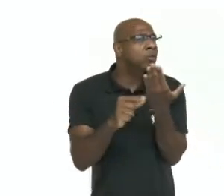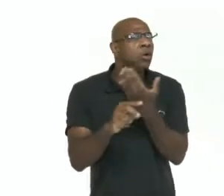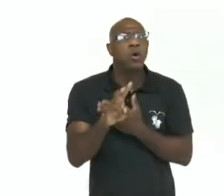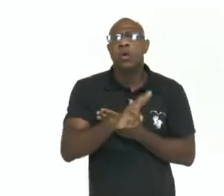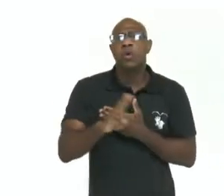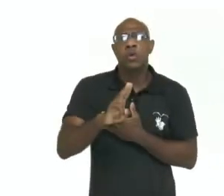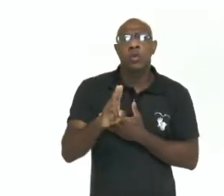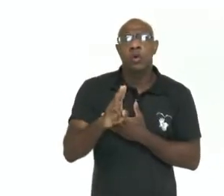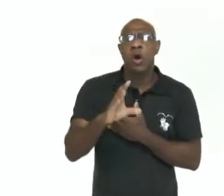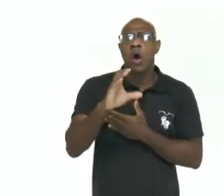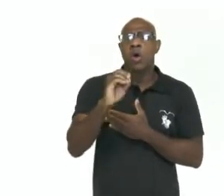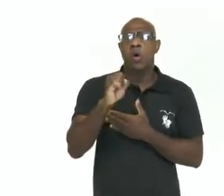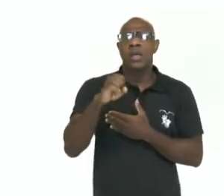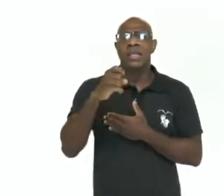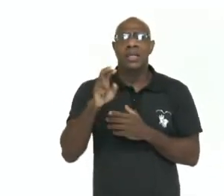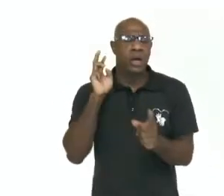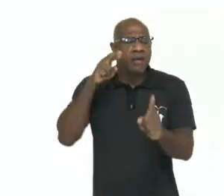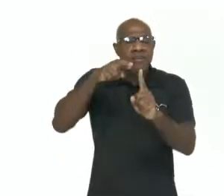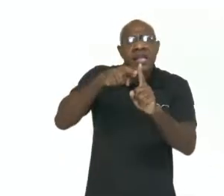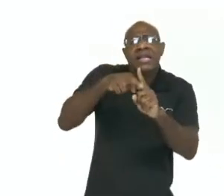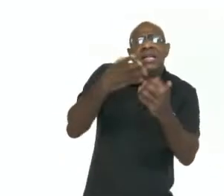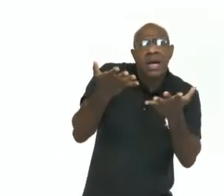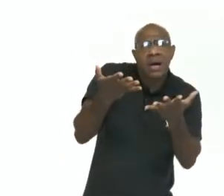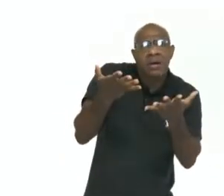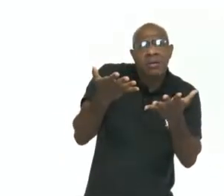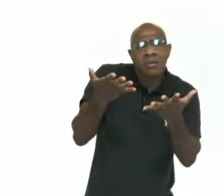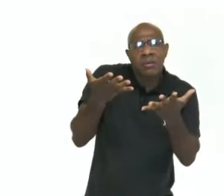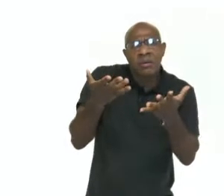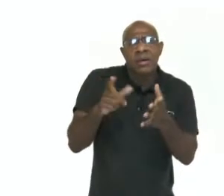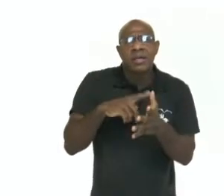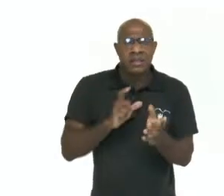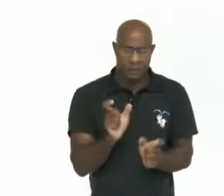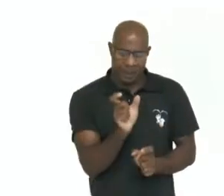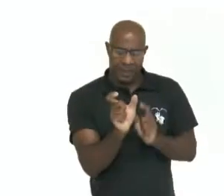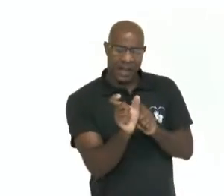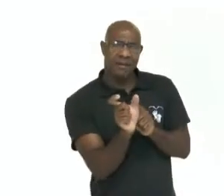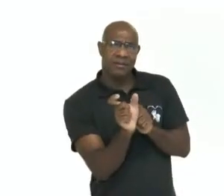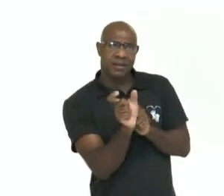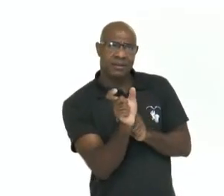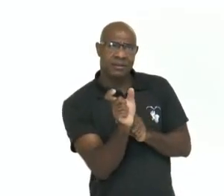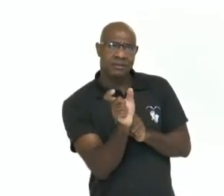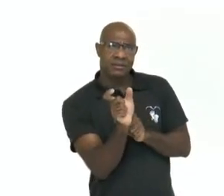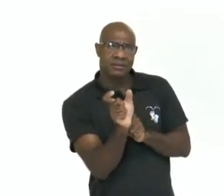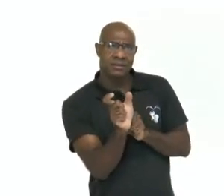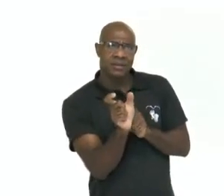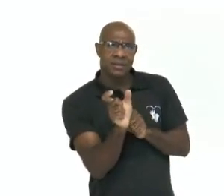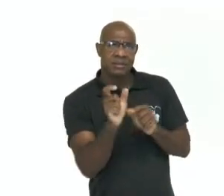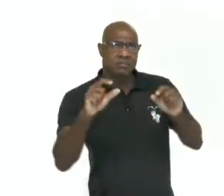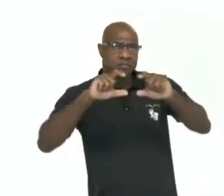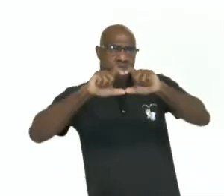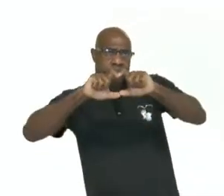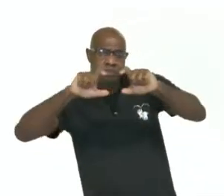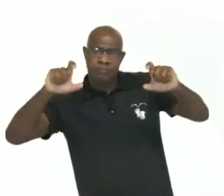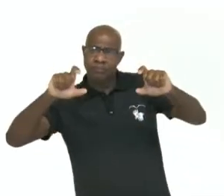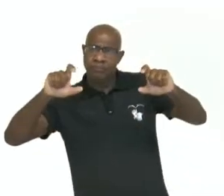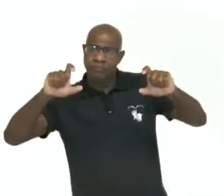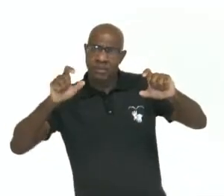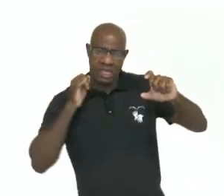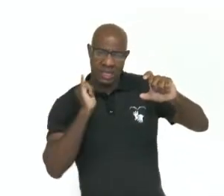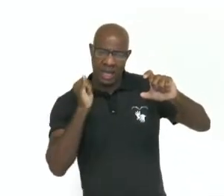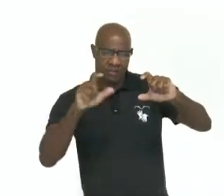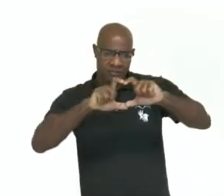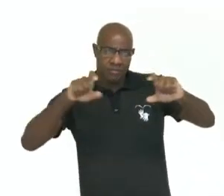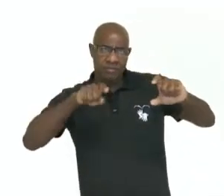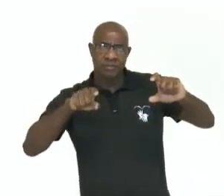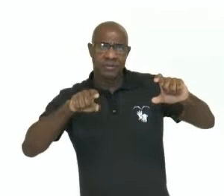coesão referencial a partir da palavra destacada no fragmento da narrativa